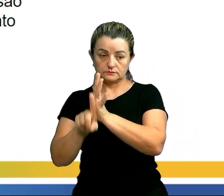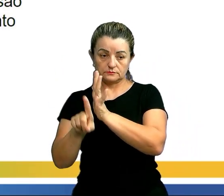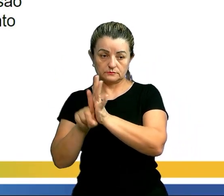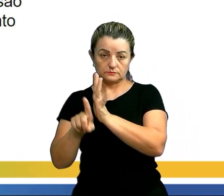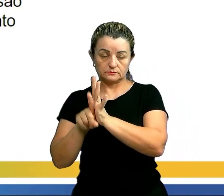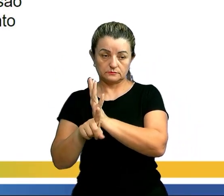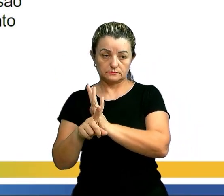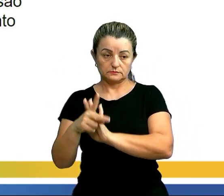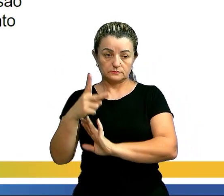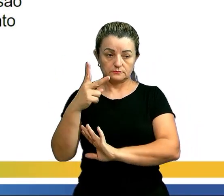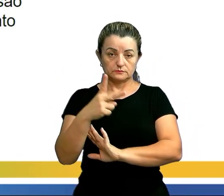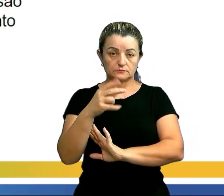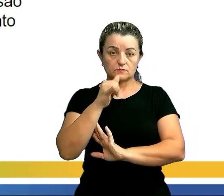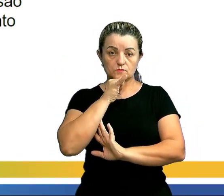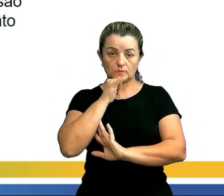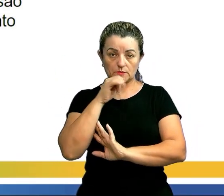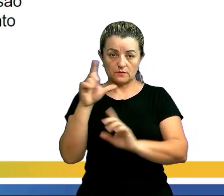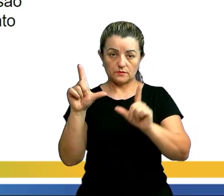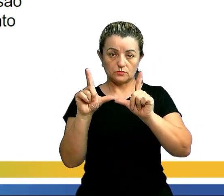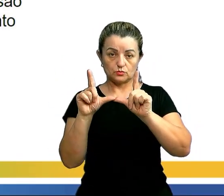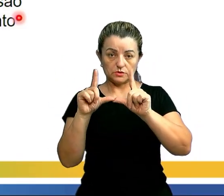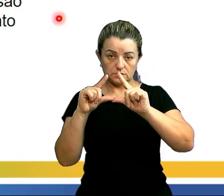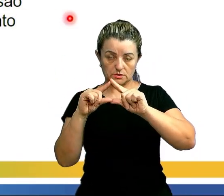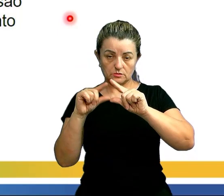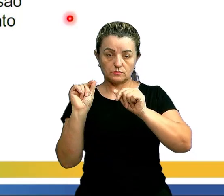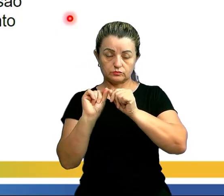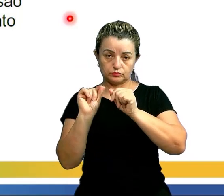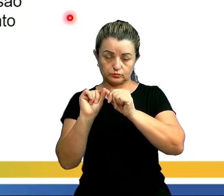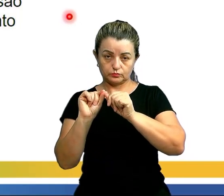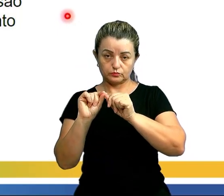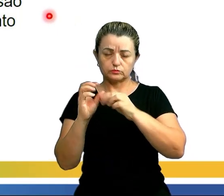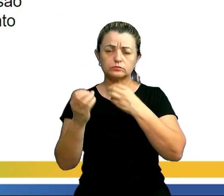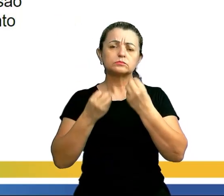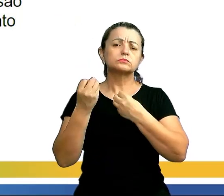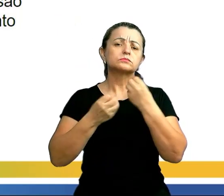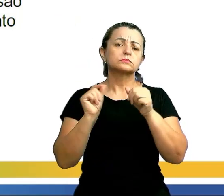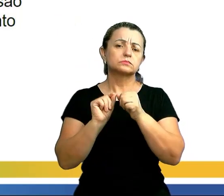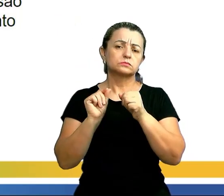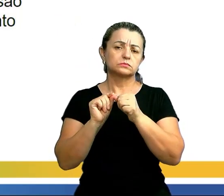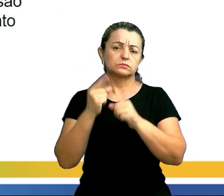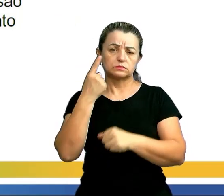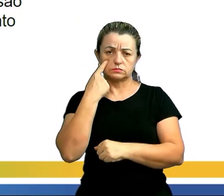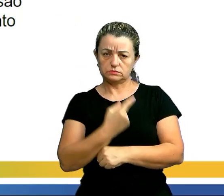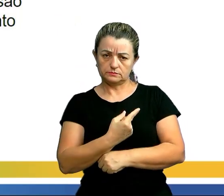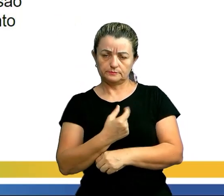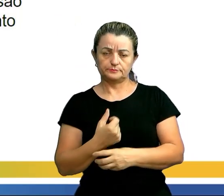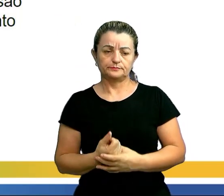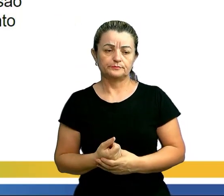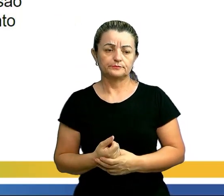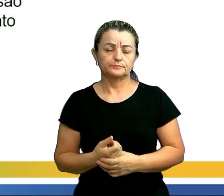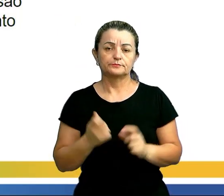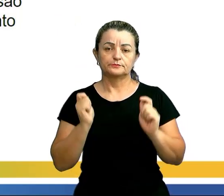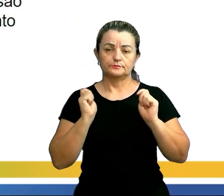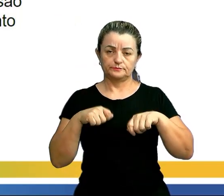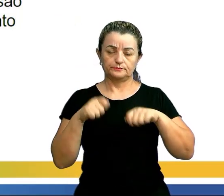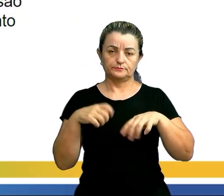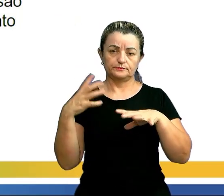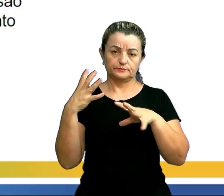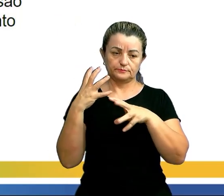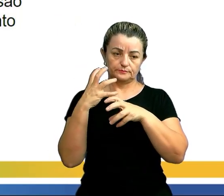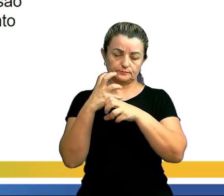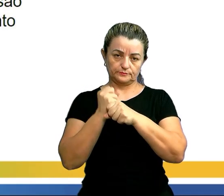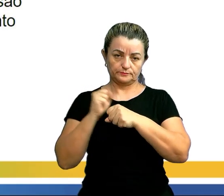dois triângulos formados, tá? Então, como é que a gente vai fazer isso, professor, nesse caso? Eu posso calcular,